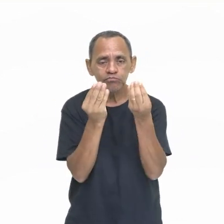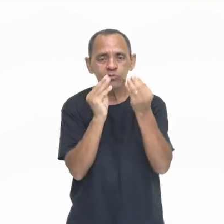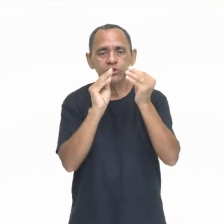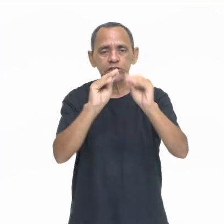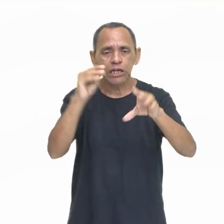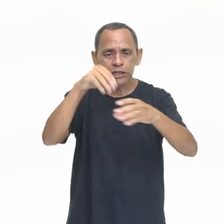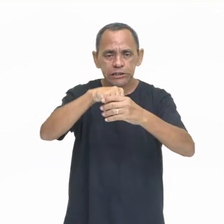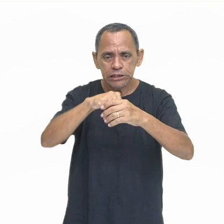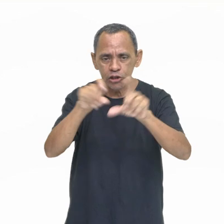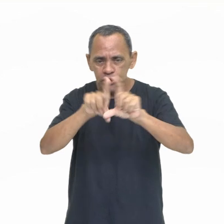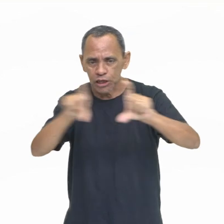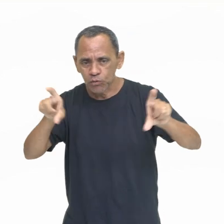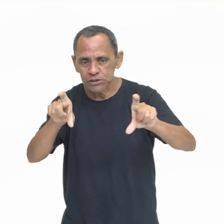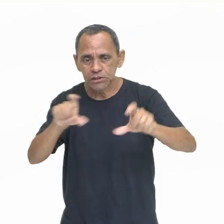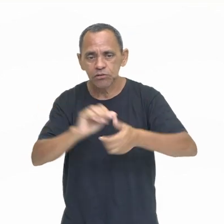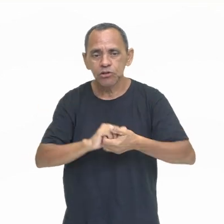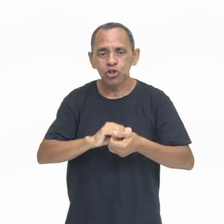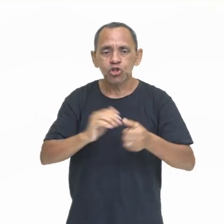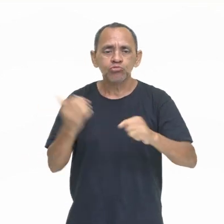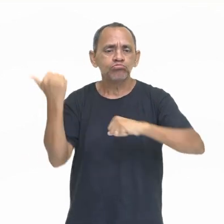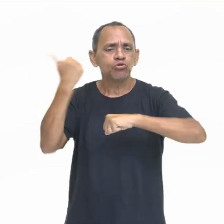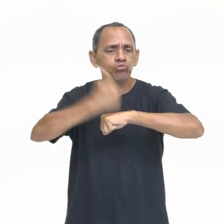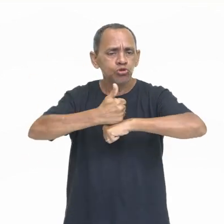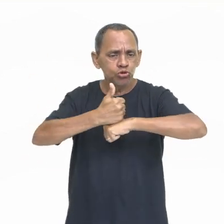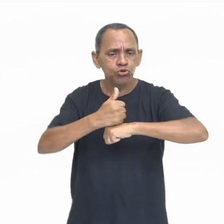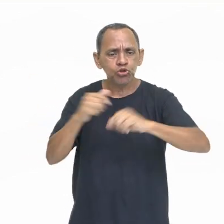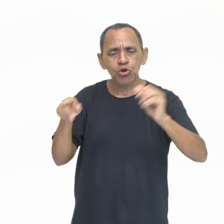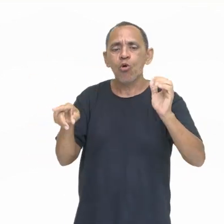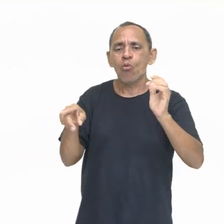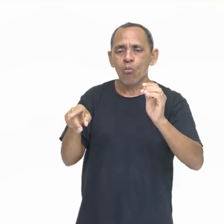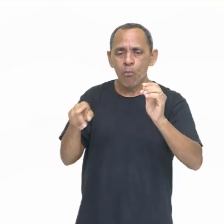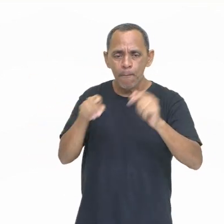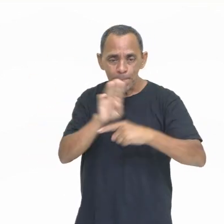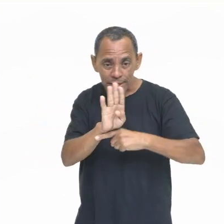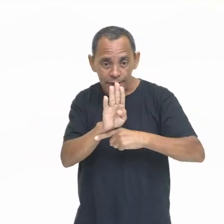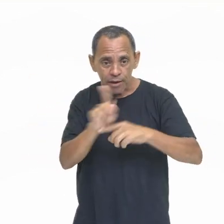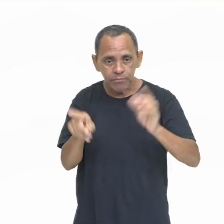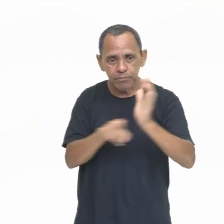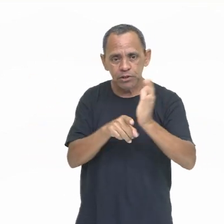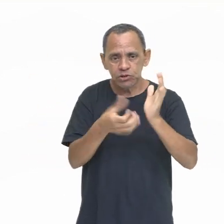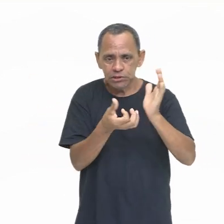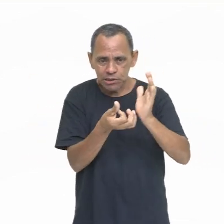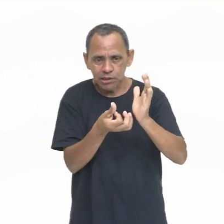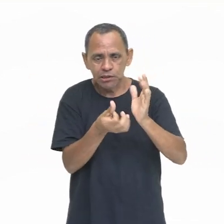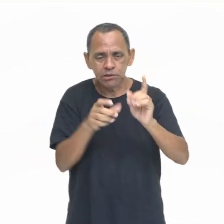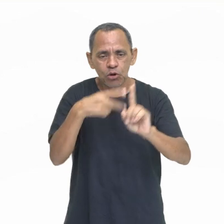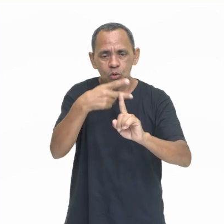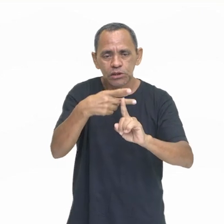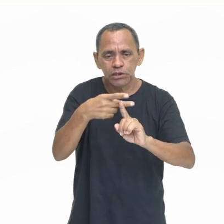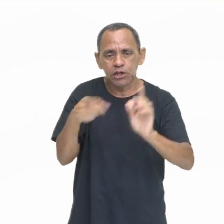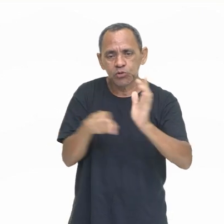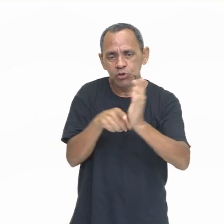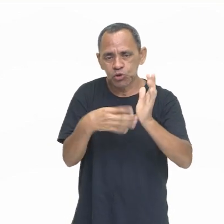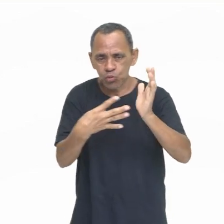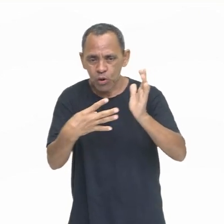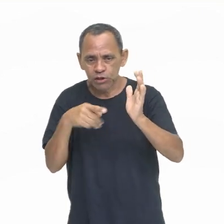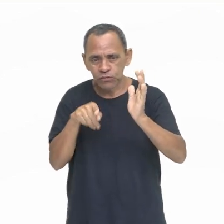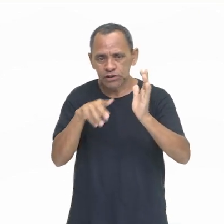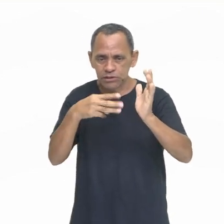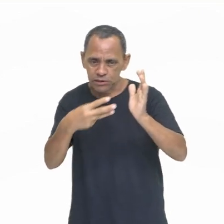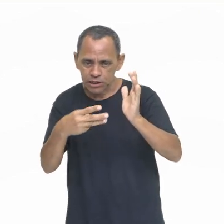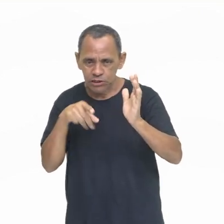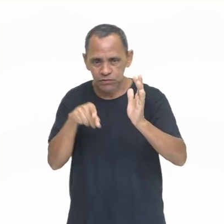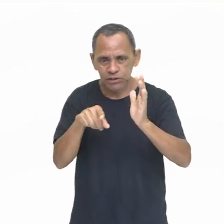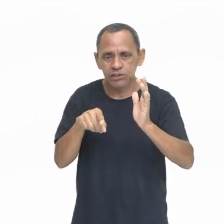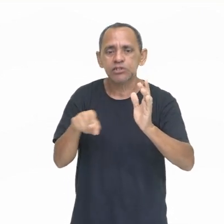Então, delta é b² menos 4 vezes o a vezes o c, vamos substituindo o b por menos 6. Aí ficamos então com